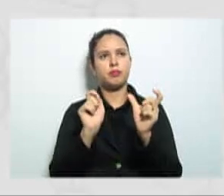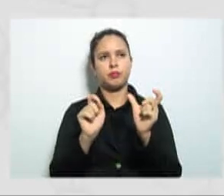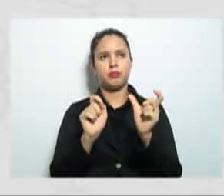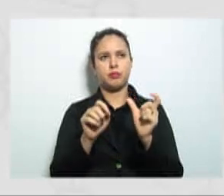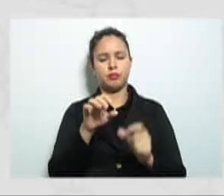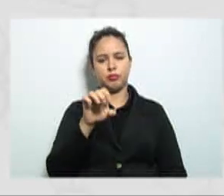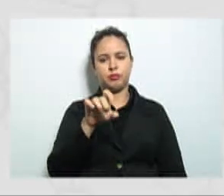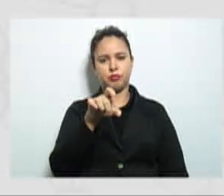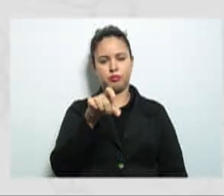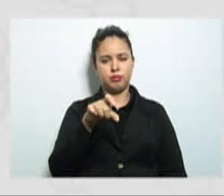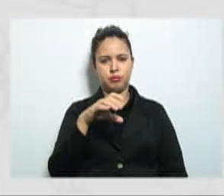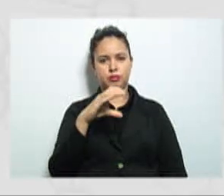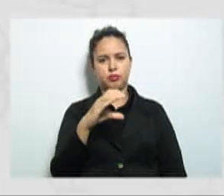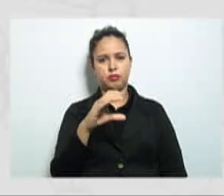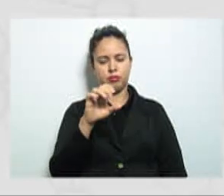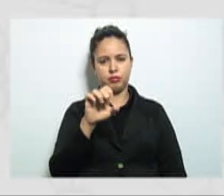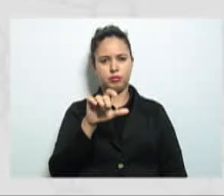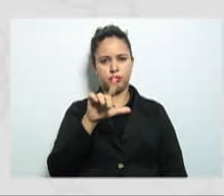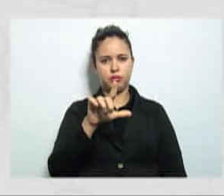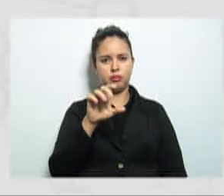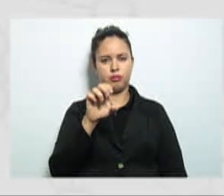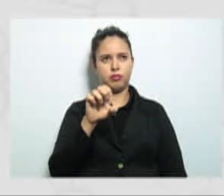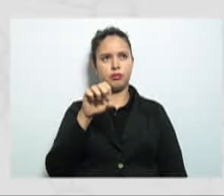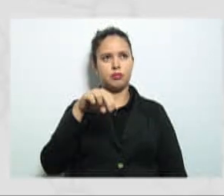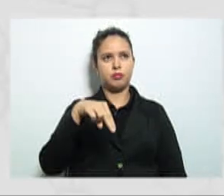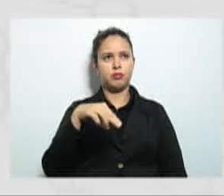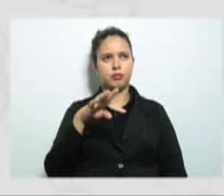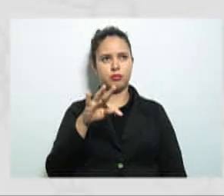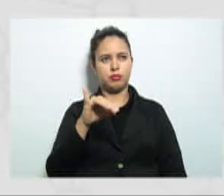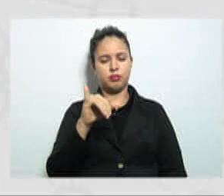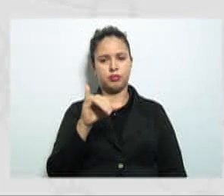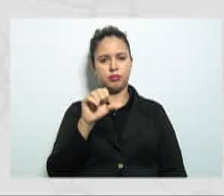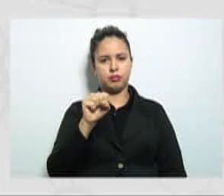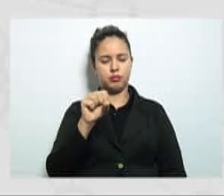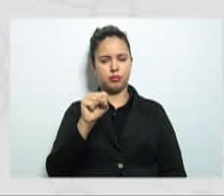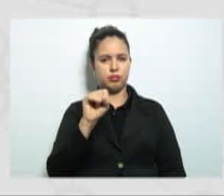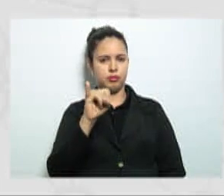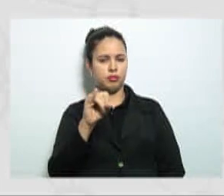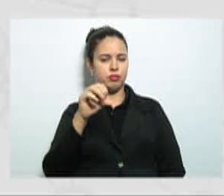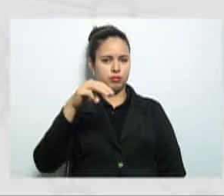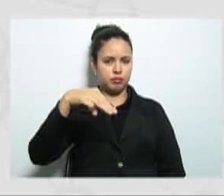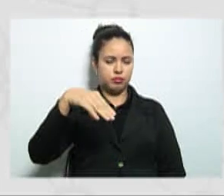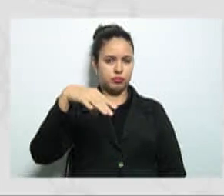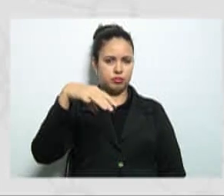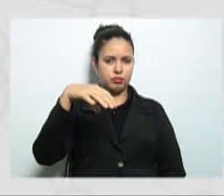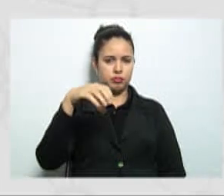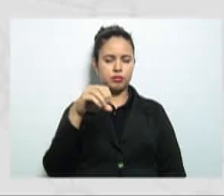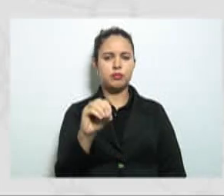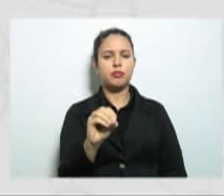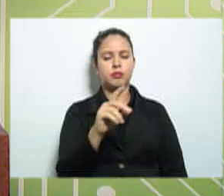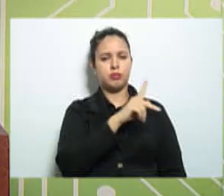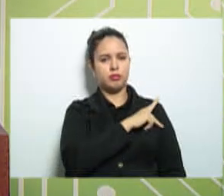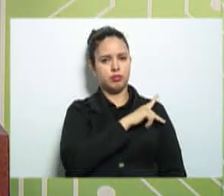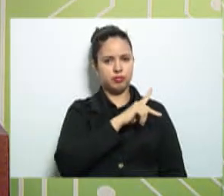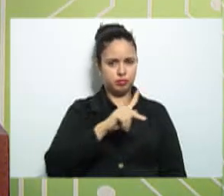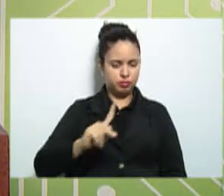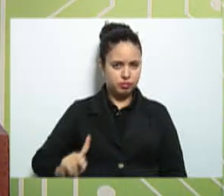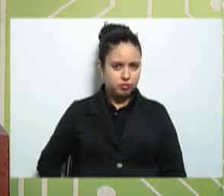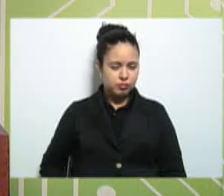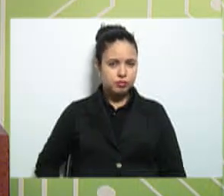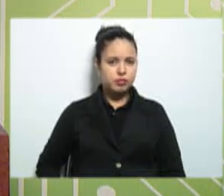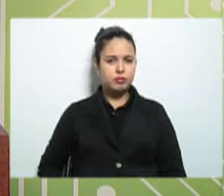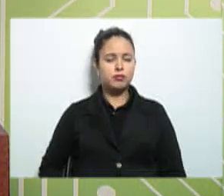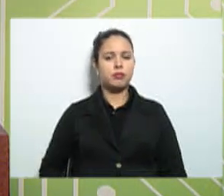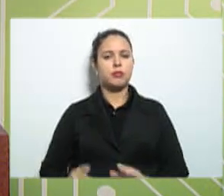o cargo. Então, estou escrevendo para o presidente da República. Lá o vocativo, Excelentíssimo Senhor Presidente da República. Dentro